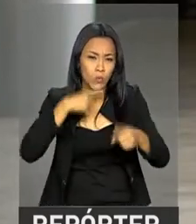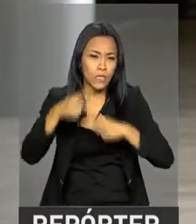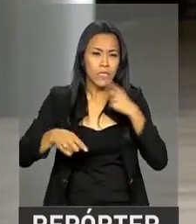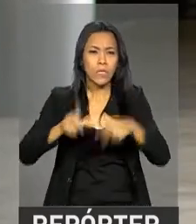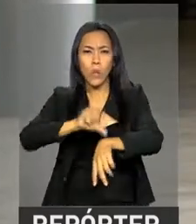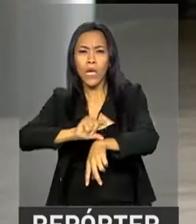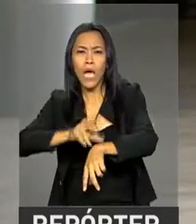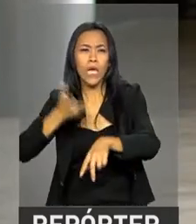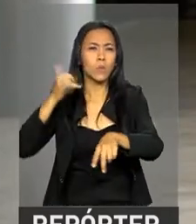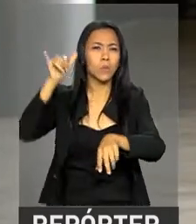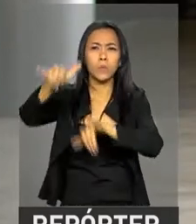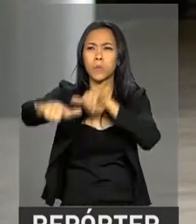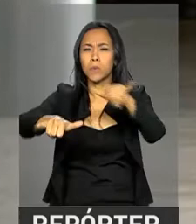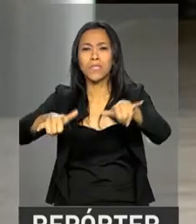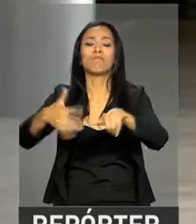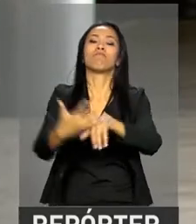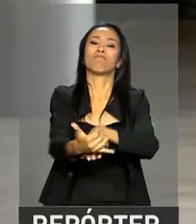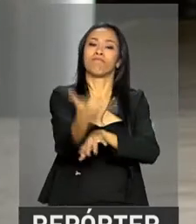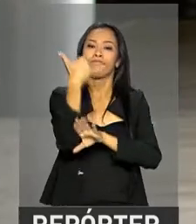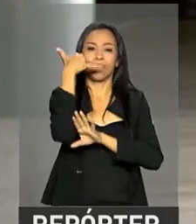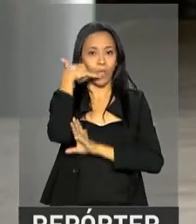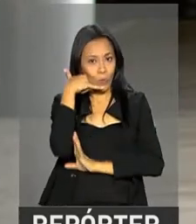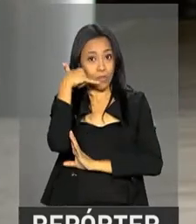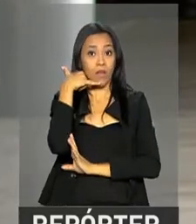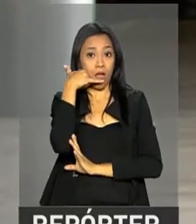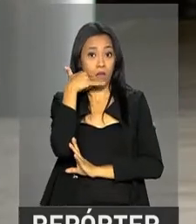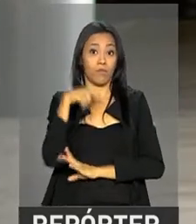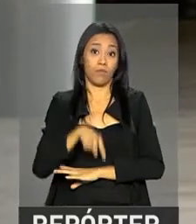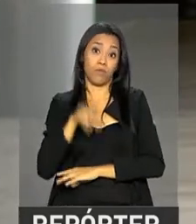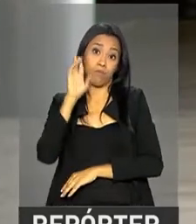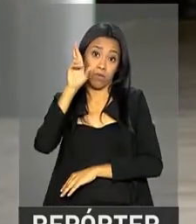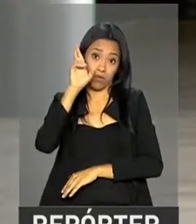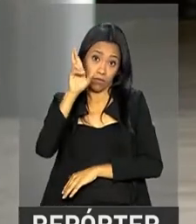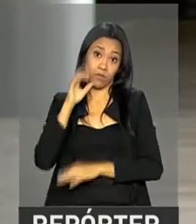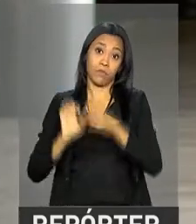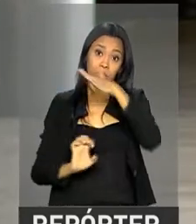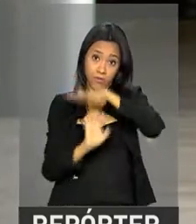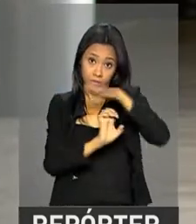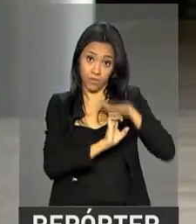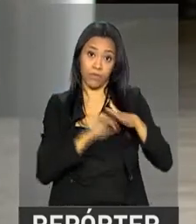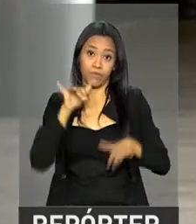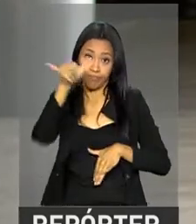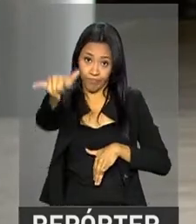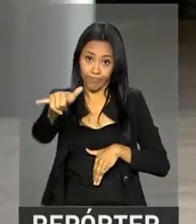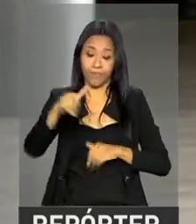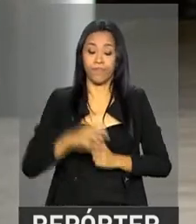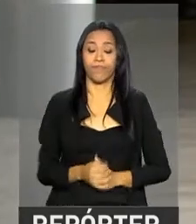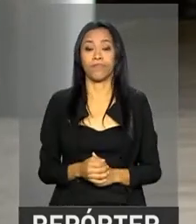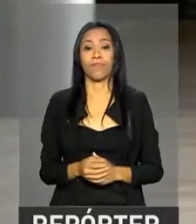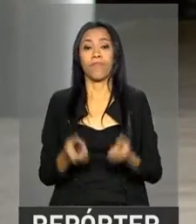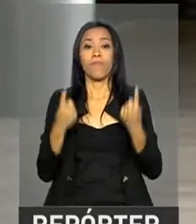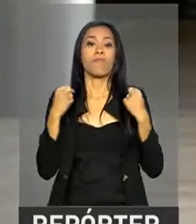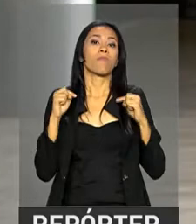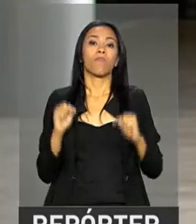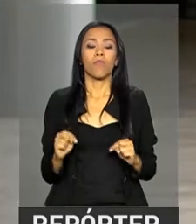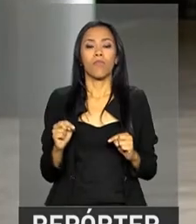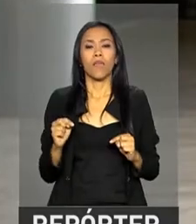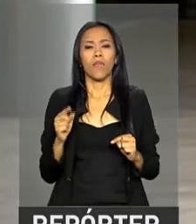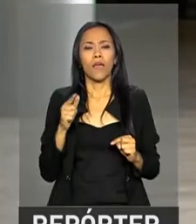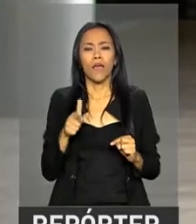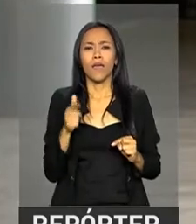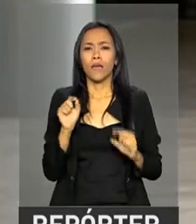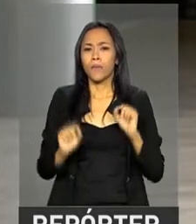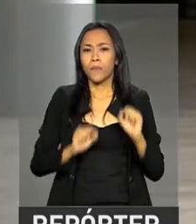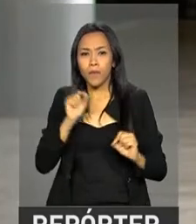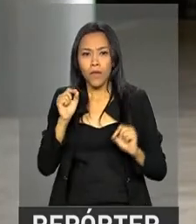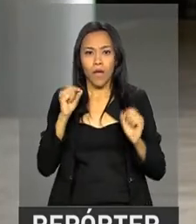os passageiros entrem em contato com as respectivas companhias aéreas e diante da previsão do aumento